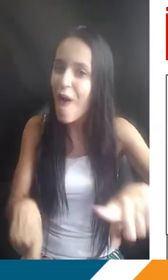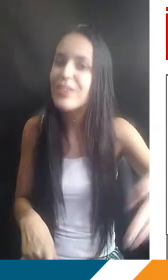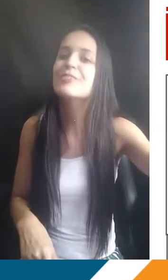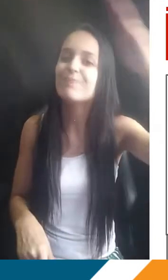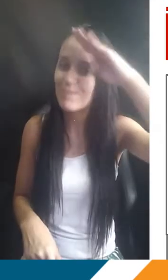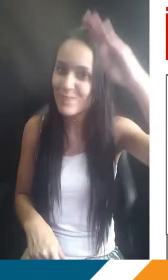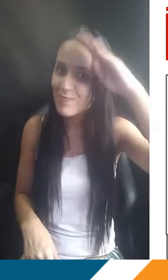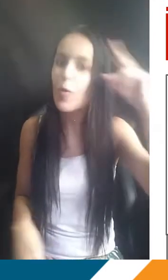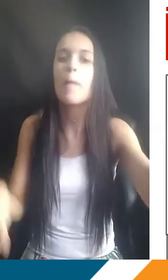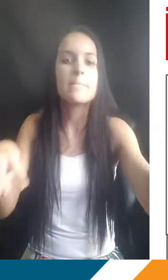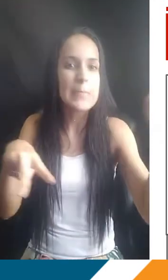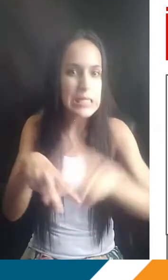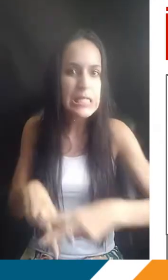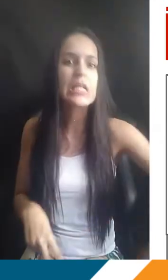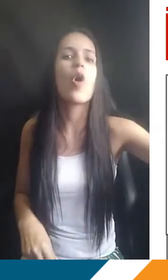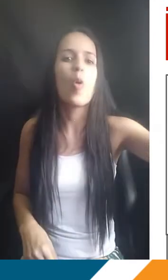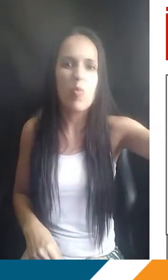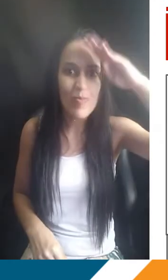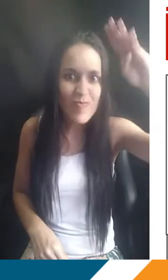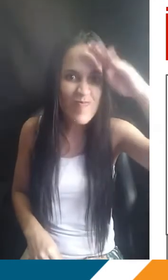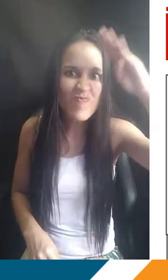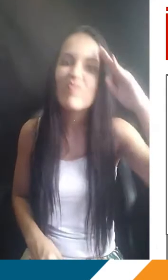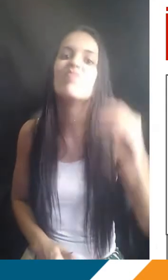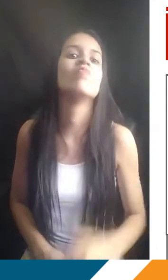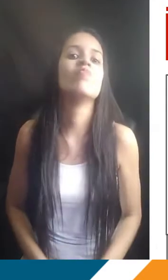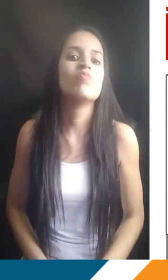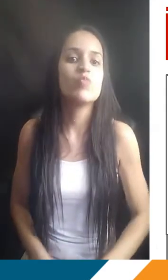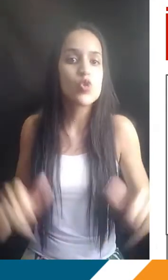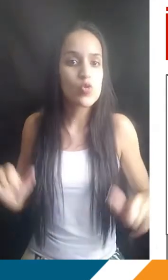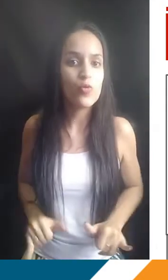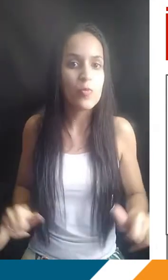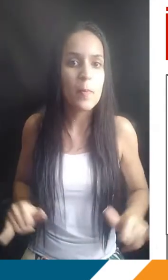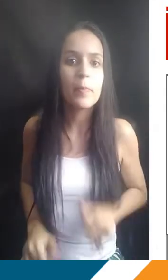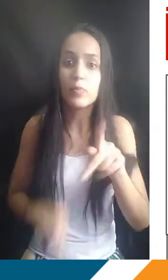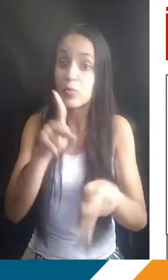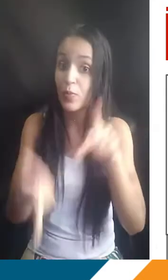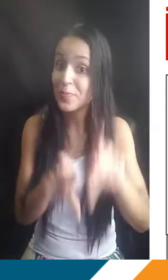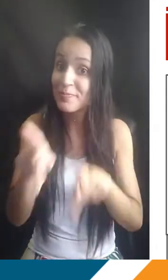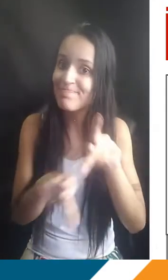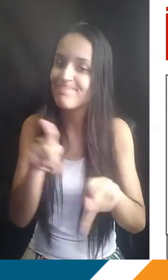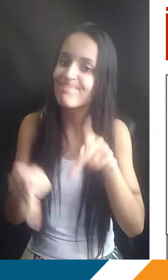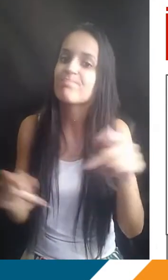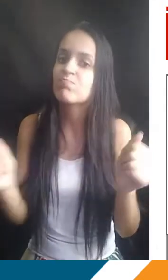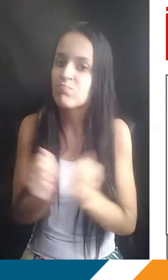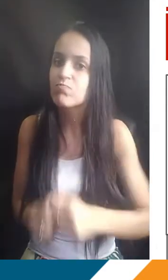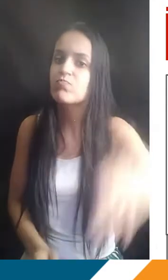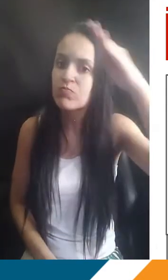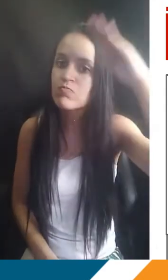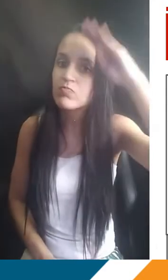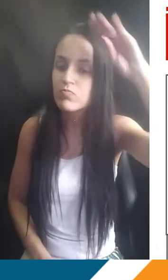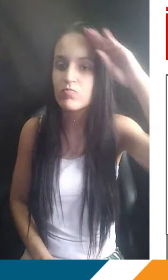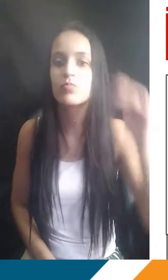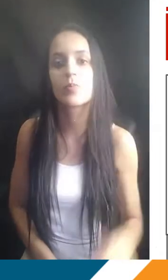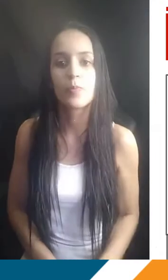a violência, as torturas, as prisões constitucionais sofridas pela população durante a ditadura militar. E essa música